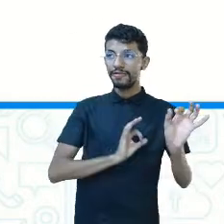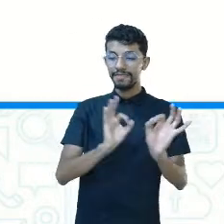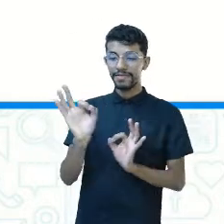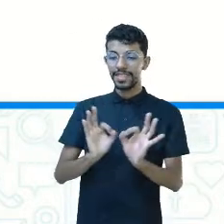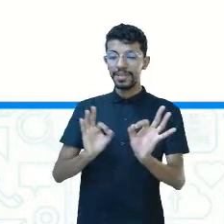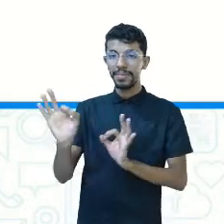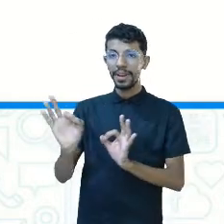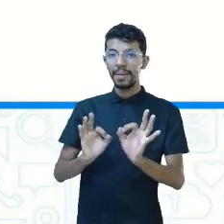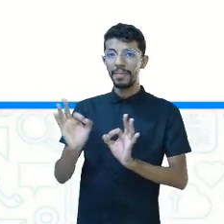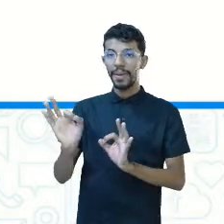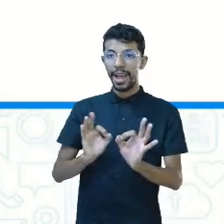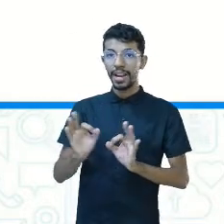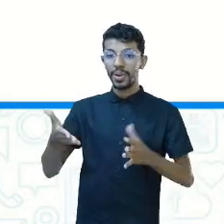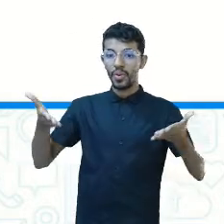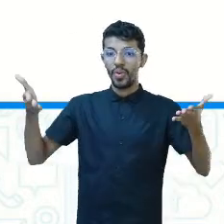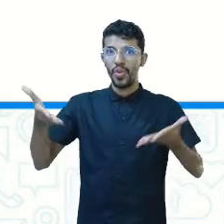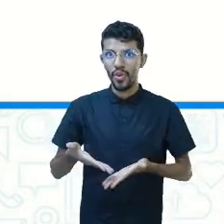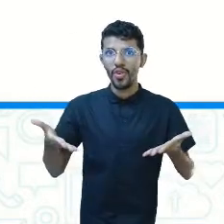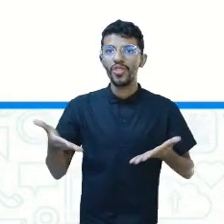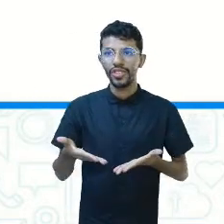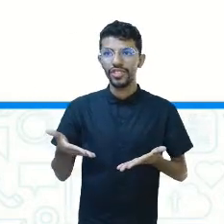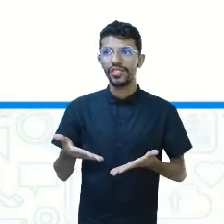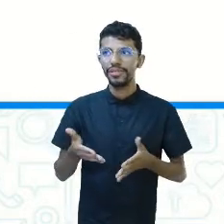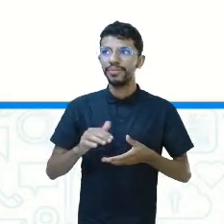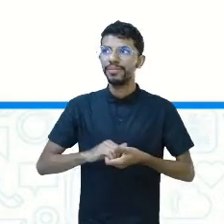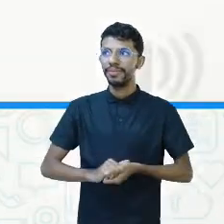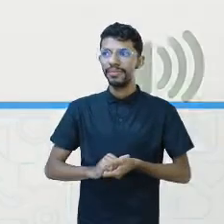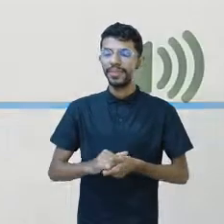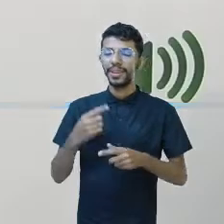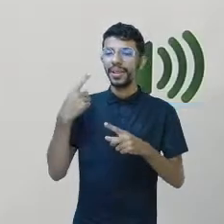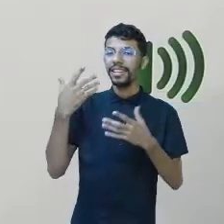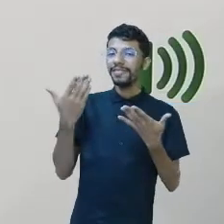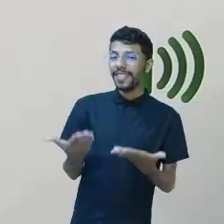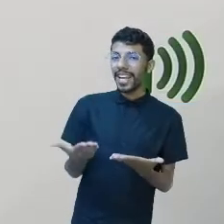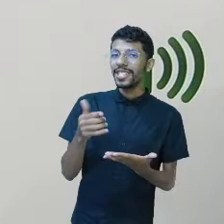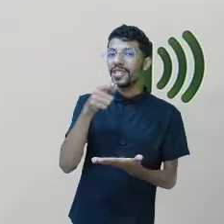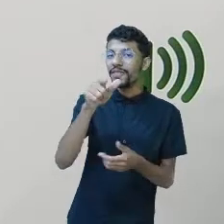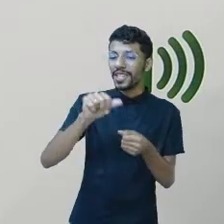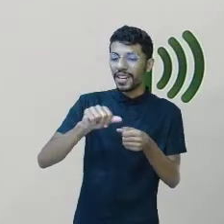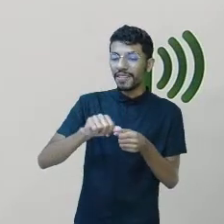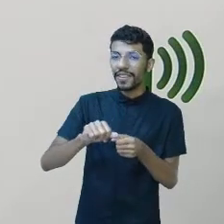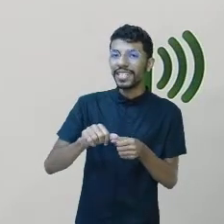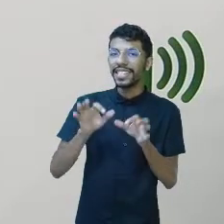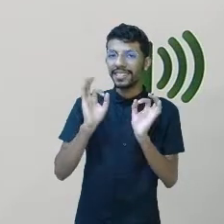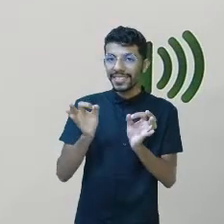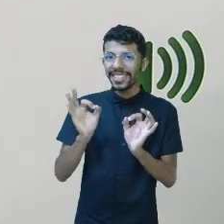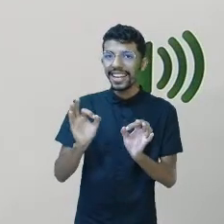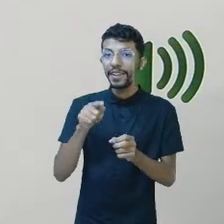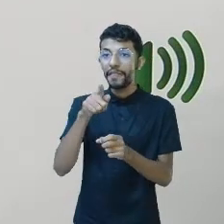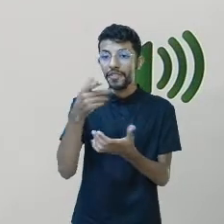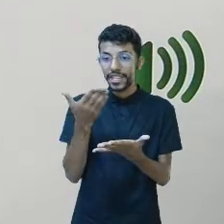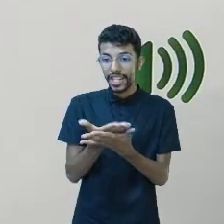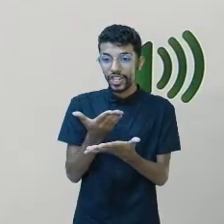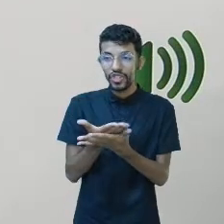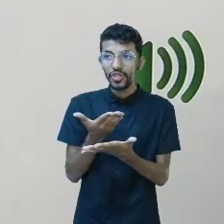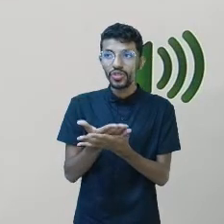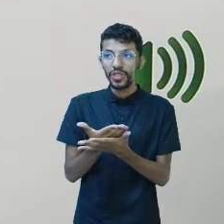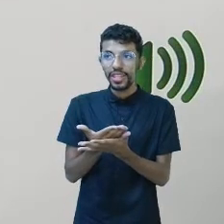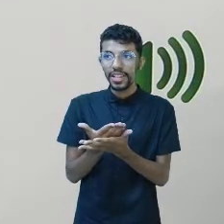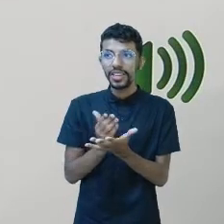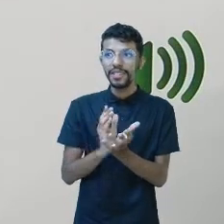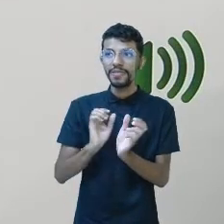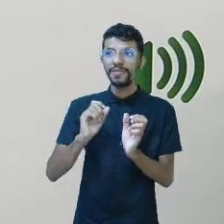preparam para ele hoje. E é isso que você está fazendo, não é? Você está estudando, você